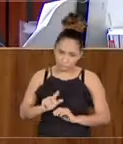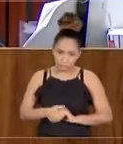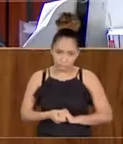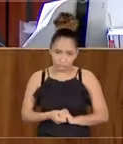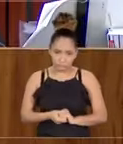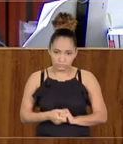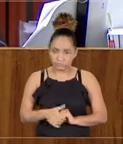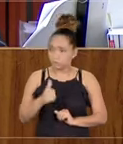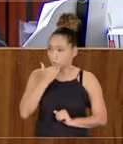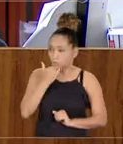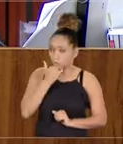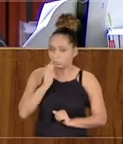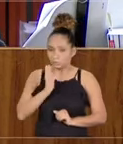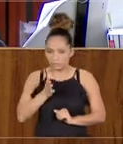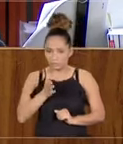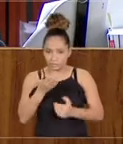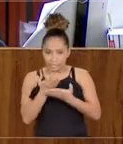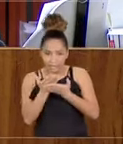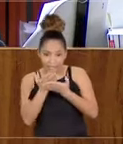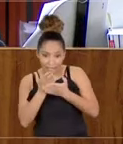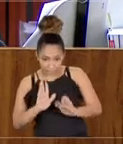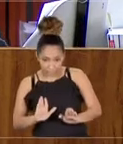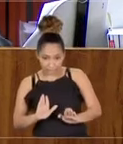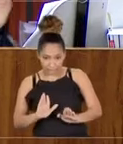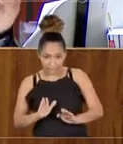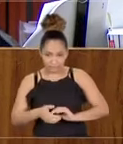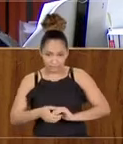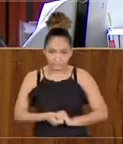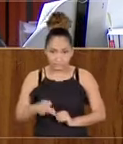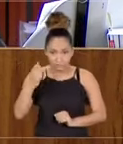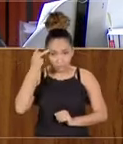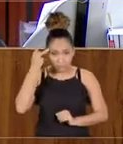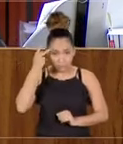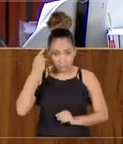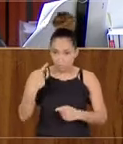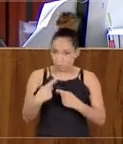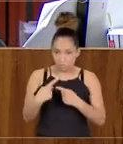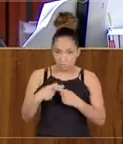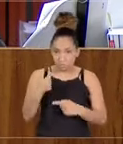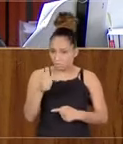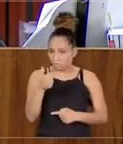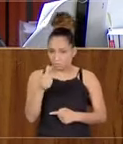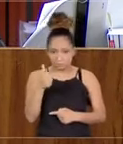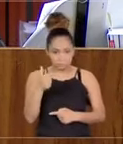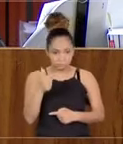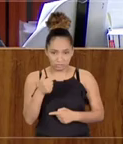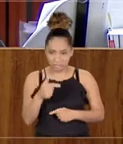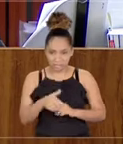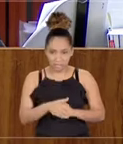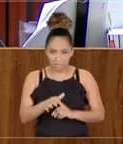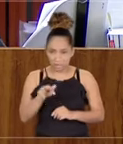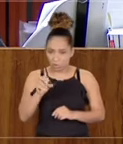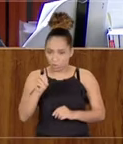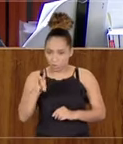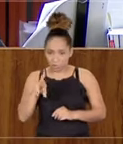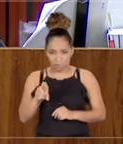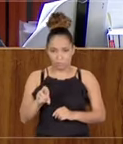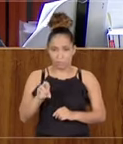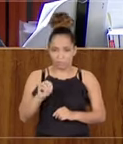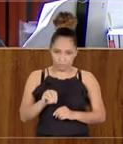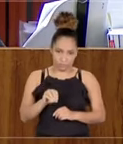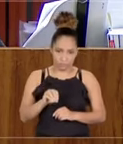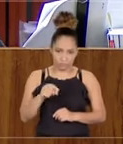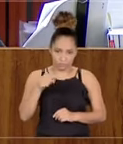Desculpe, ministro Cássio, isso já está encerrado em São Paulo. Até porque não há ninguém com foro privilegiado em relação